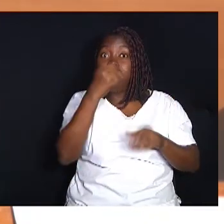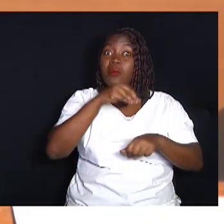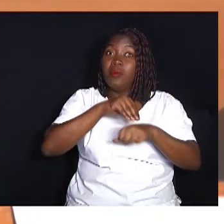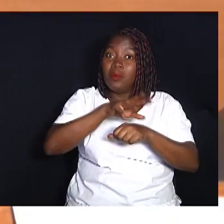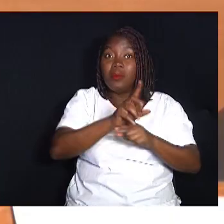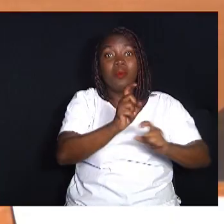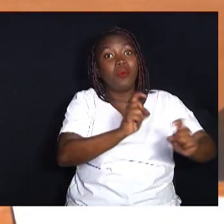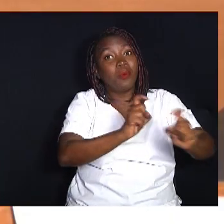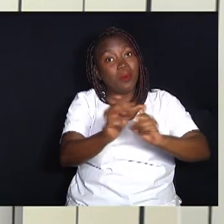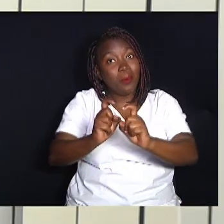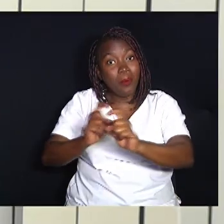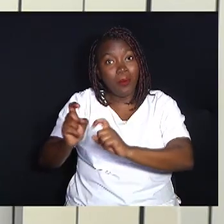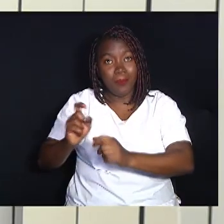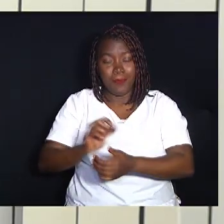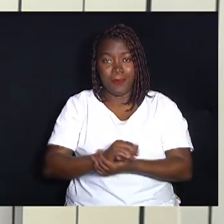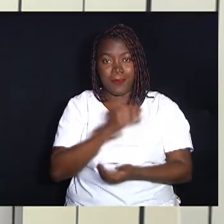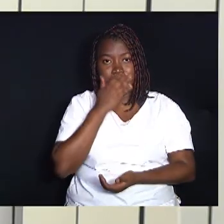discutir.